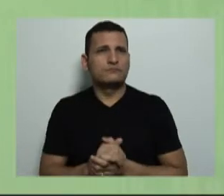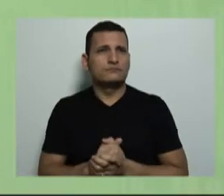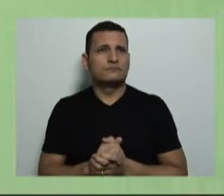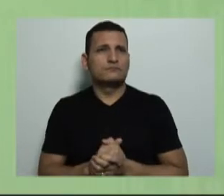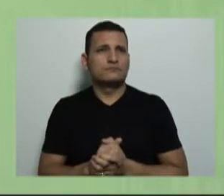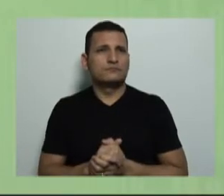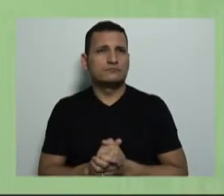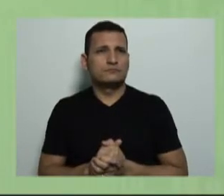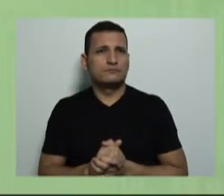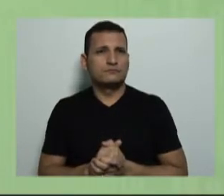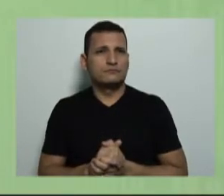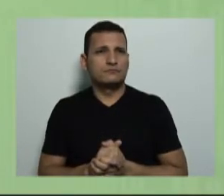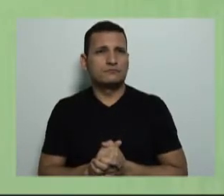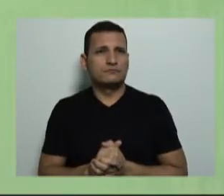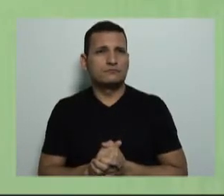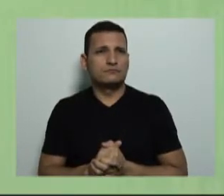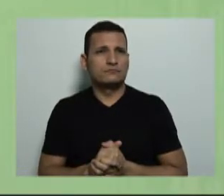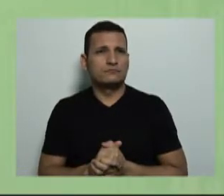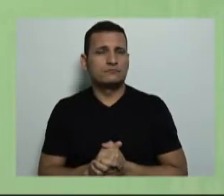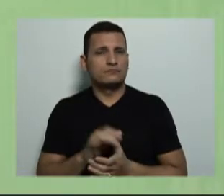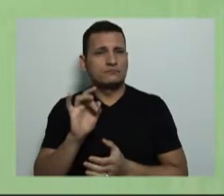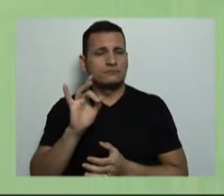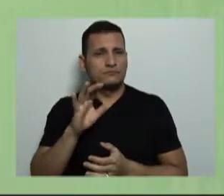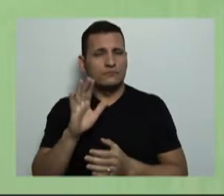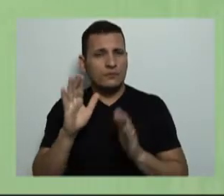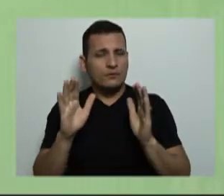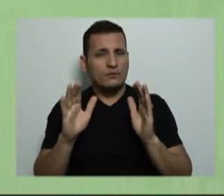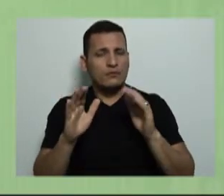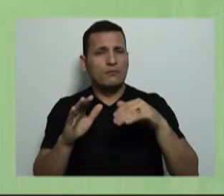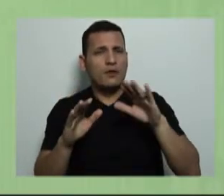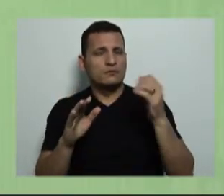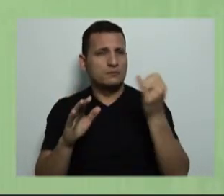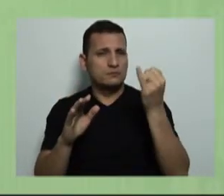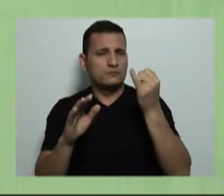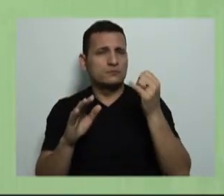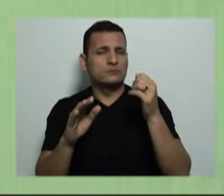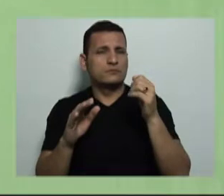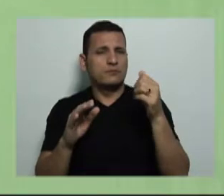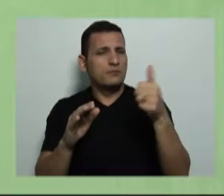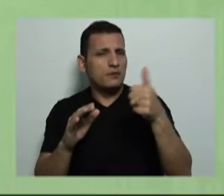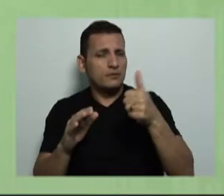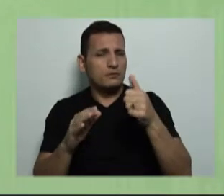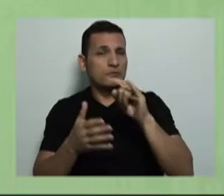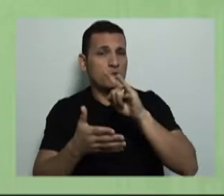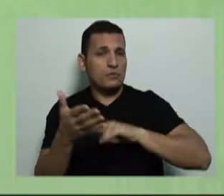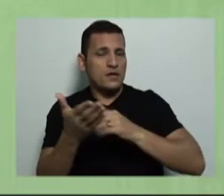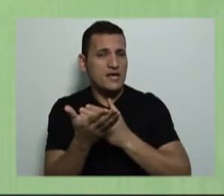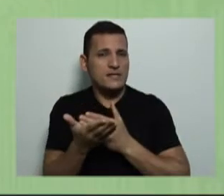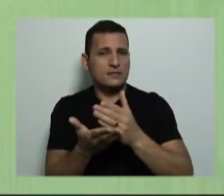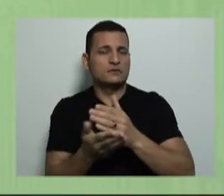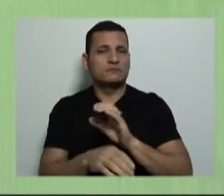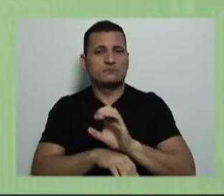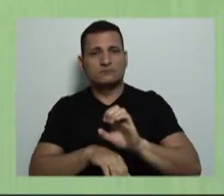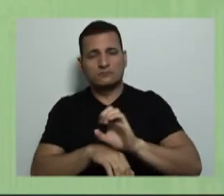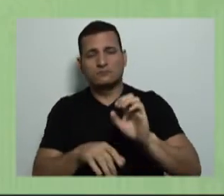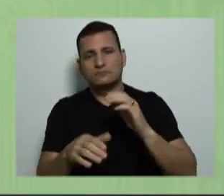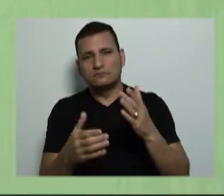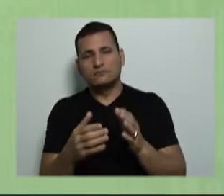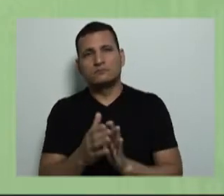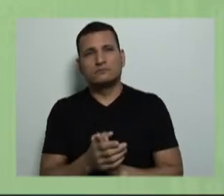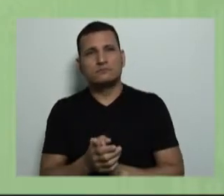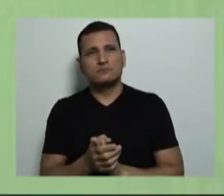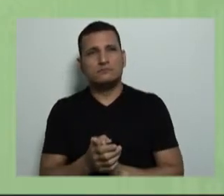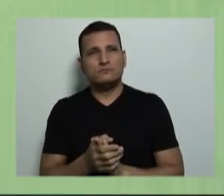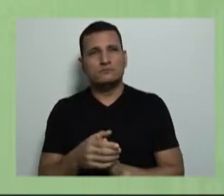é enfatizar quais são os documentos que ele vai precisar para iniciar o estágio, né? Quais seriam? Termo